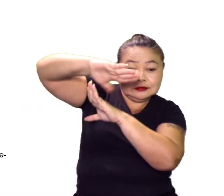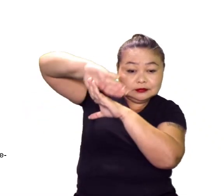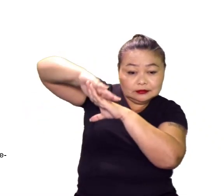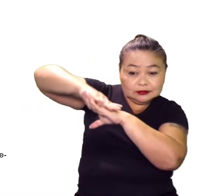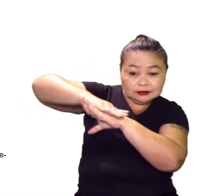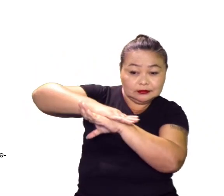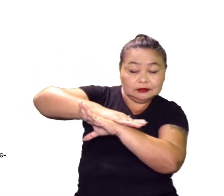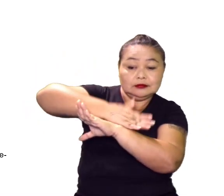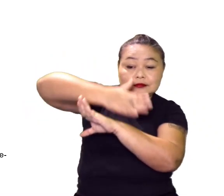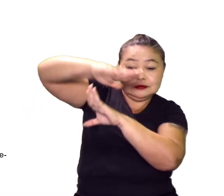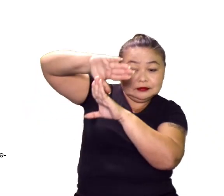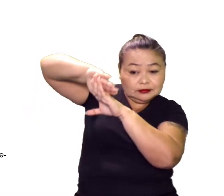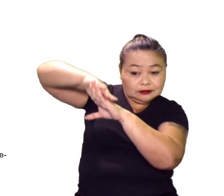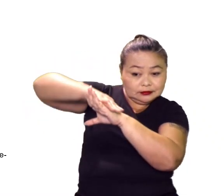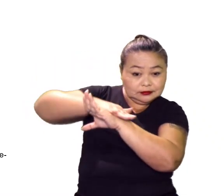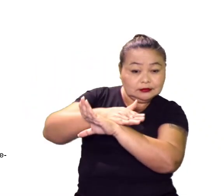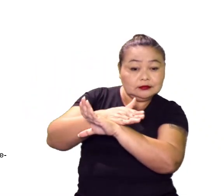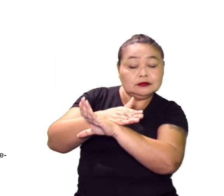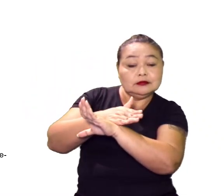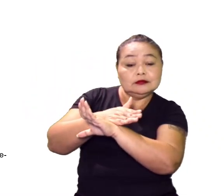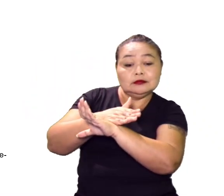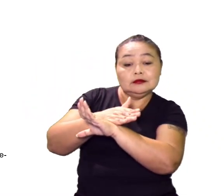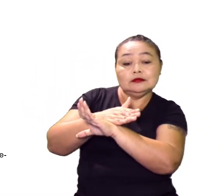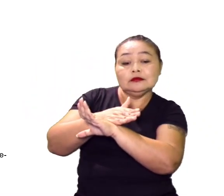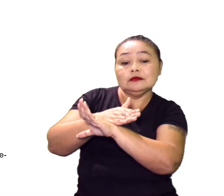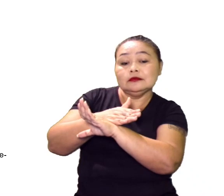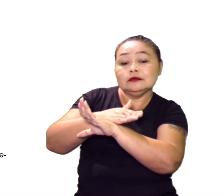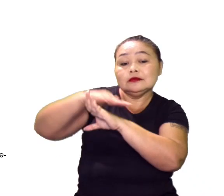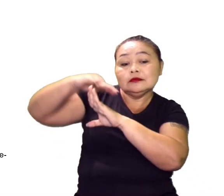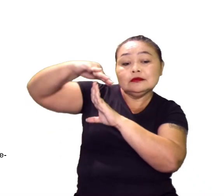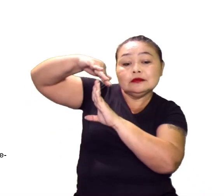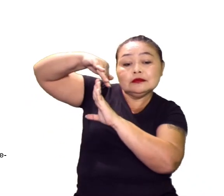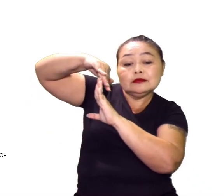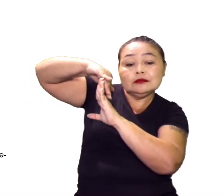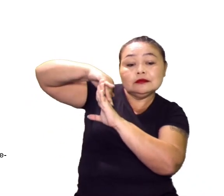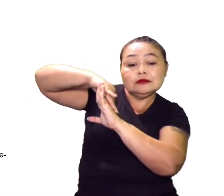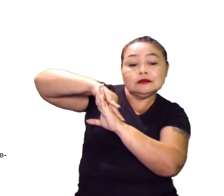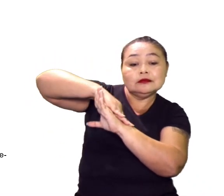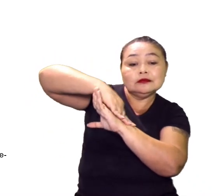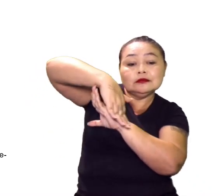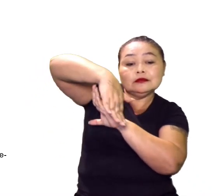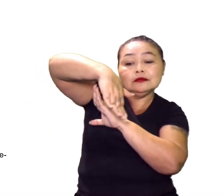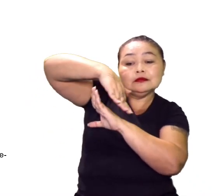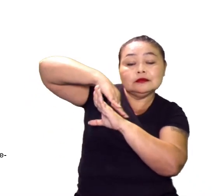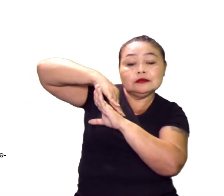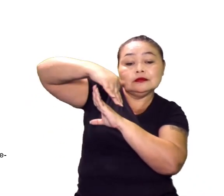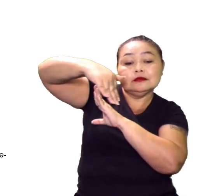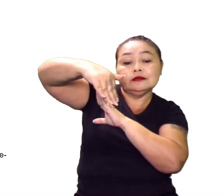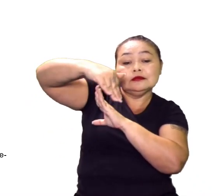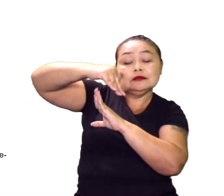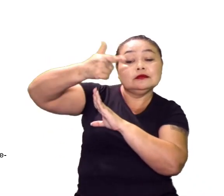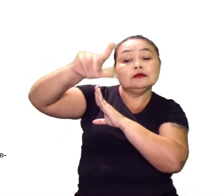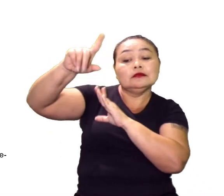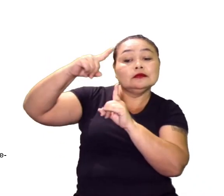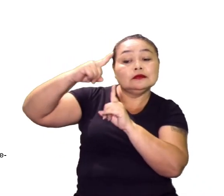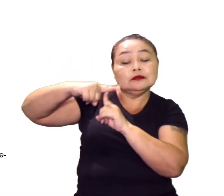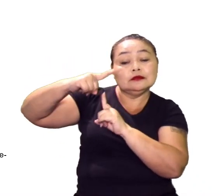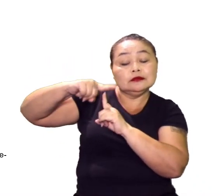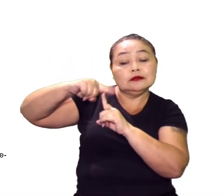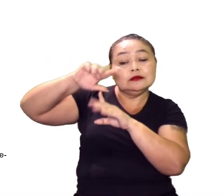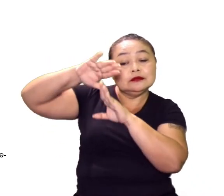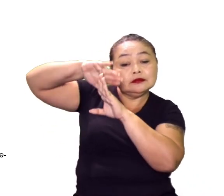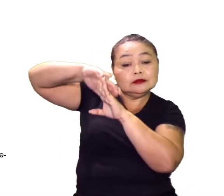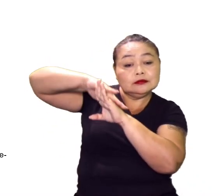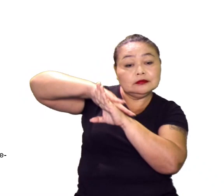seja, de grande declive, certo? E de um penhasco e geralmente surge nas bordas dos planaltos. Então é um outro tipo de relevo que